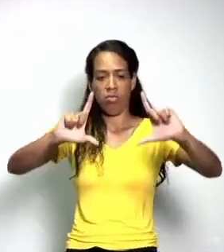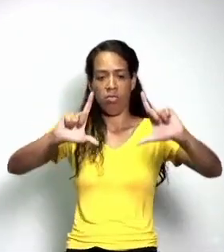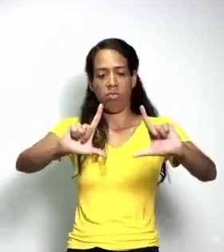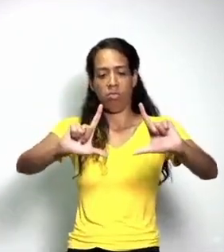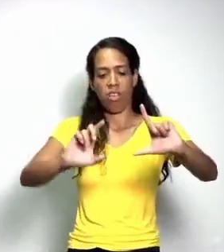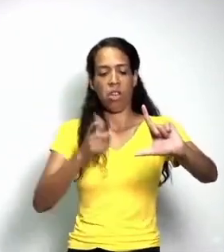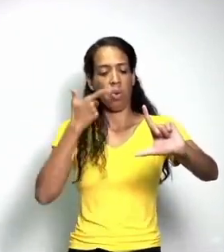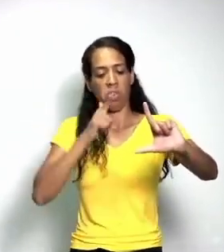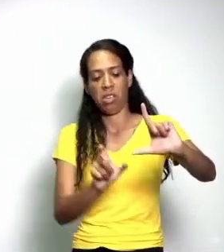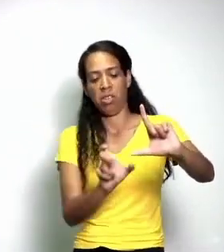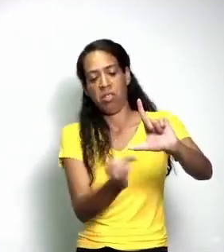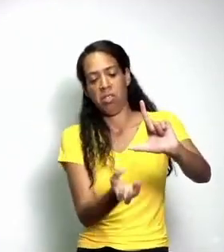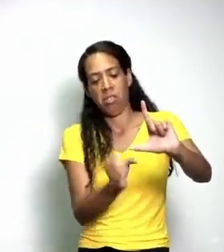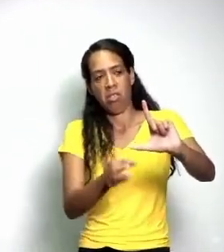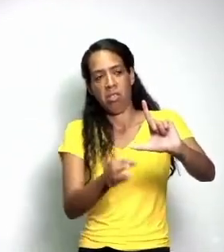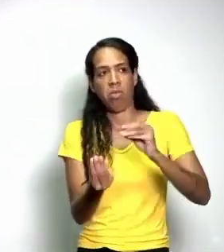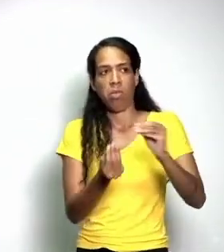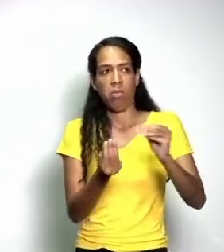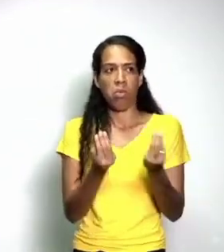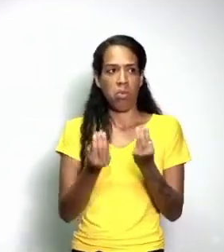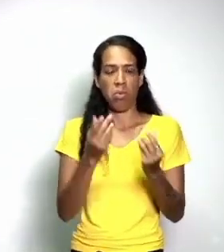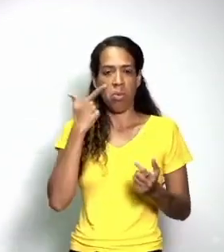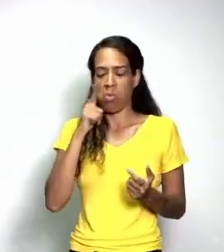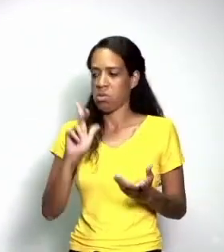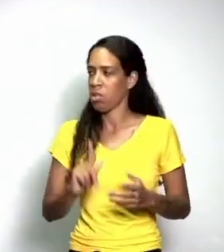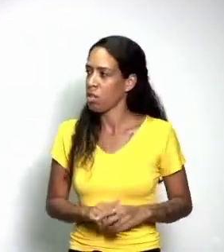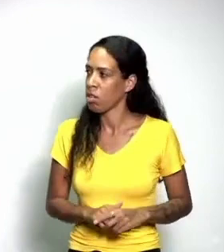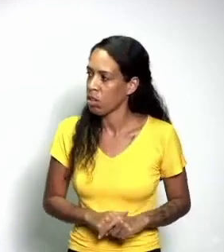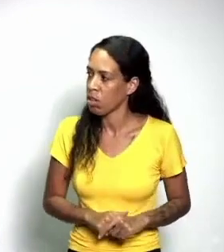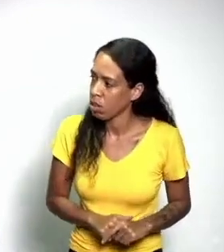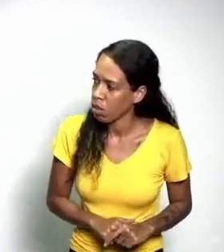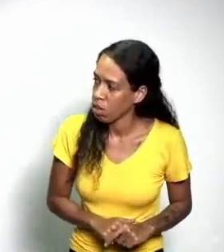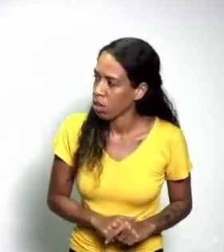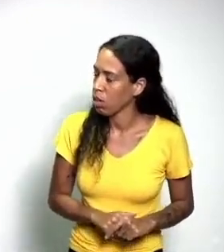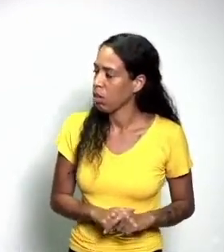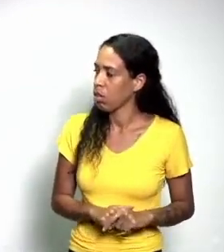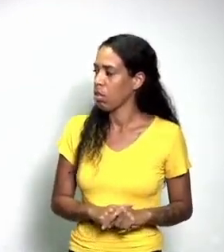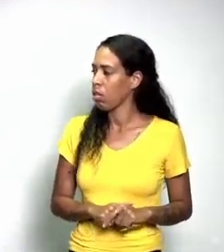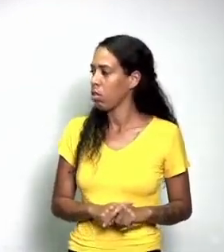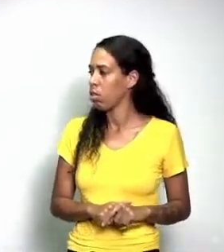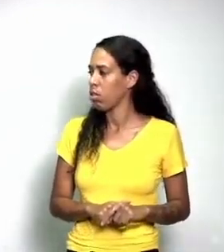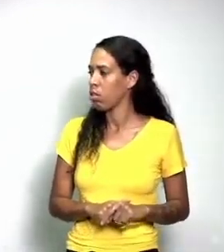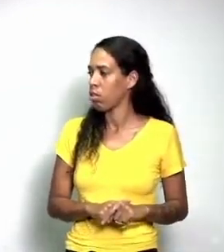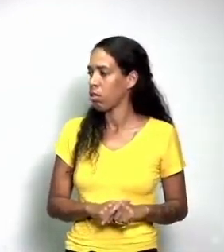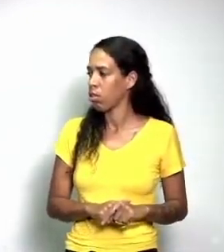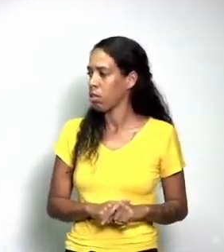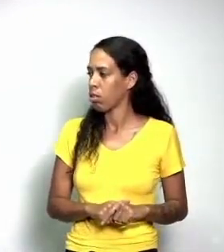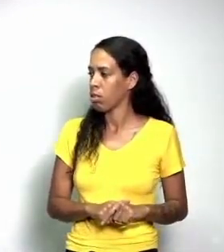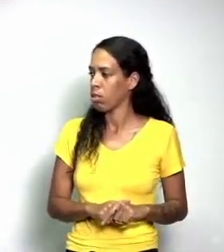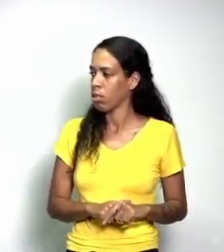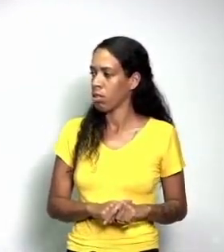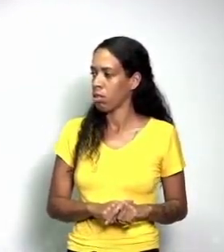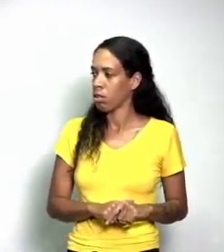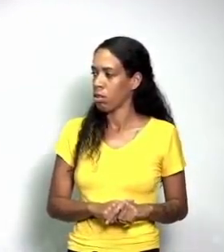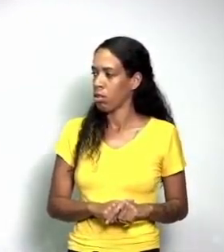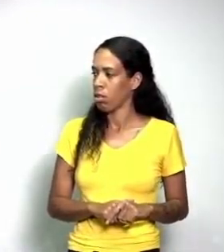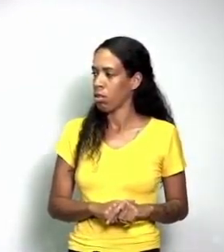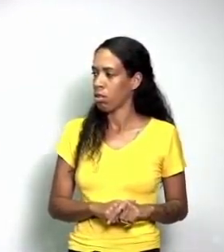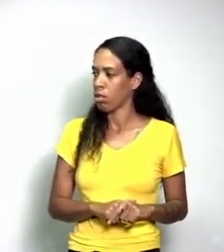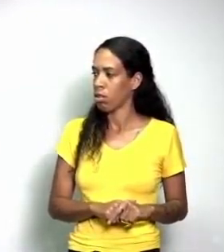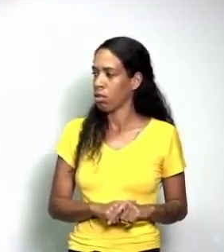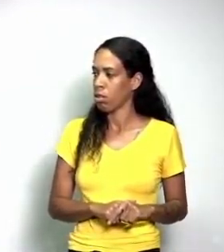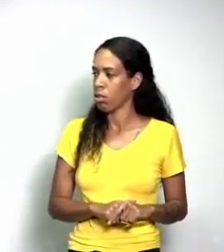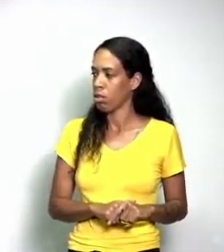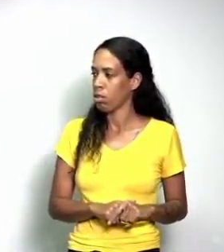eu rodar. Então, a gente ajusta dessa maneira. Alguém pode tirar aí também. Aí você pode tirar a peça